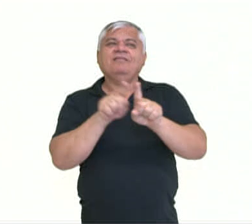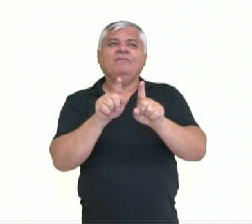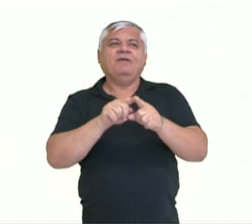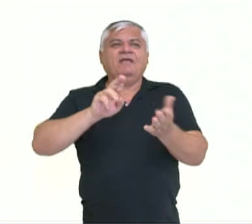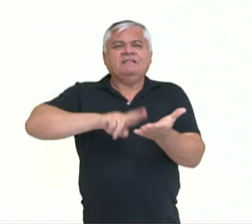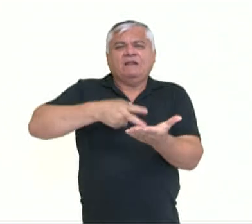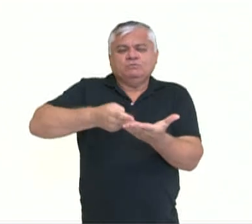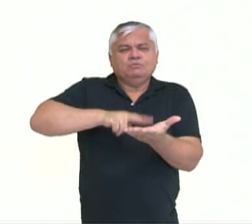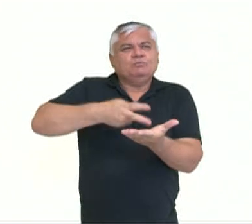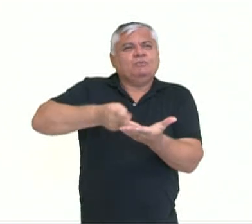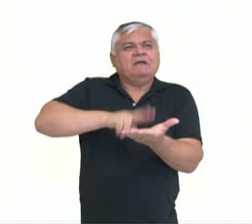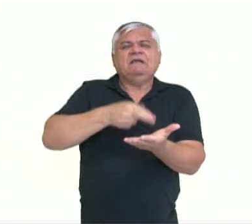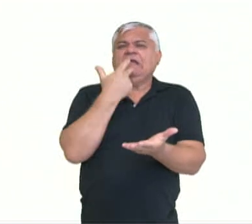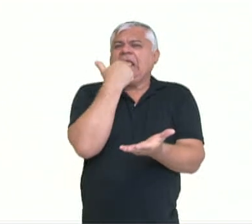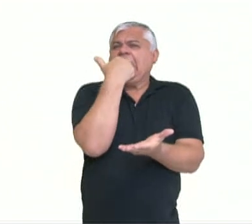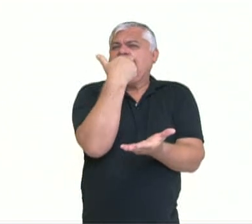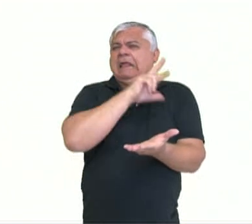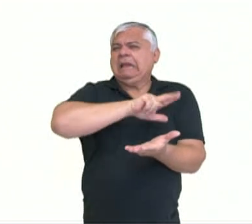en